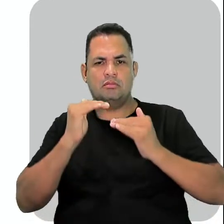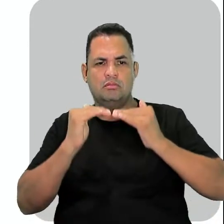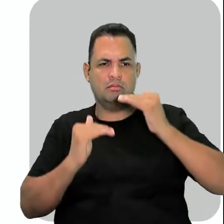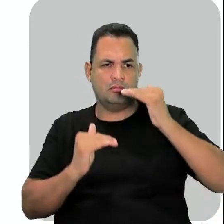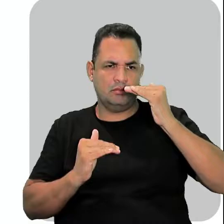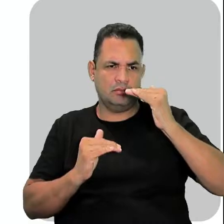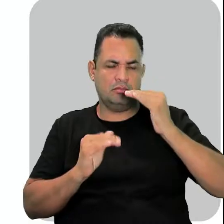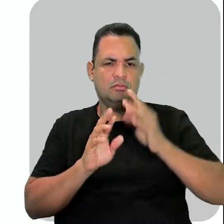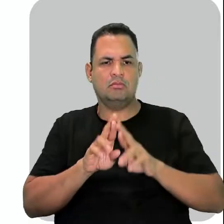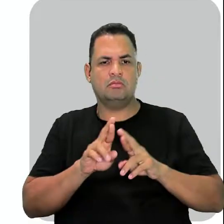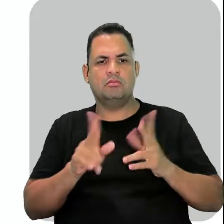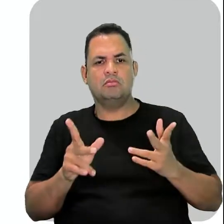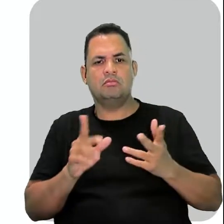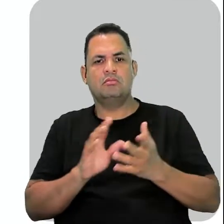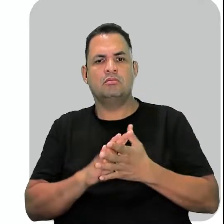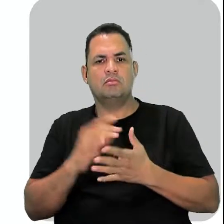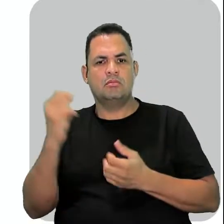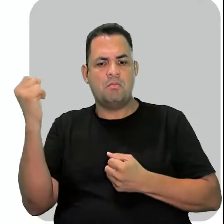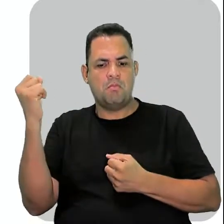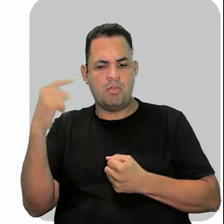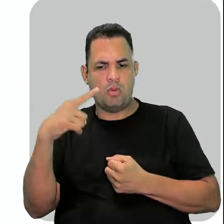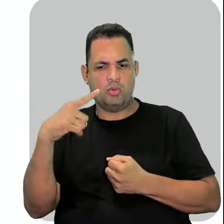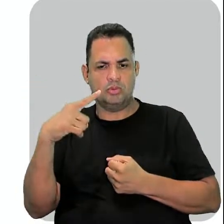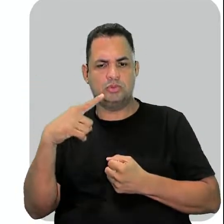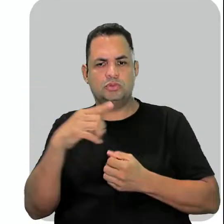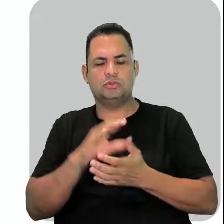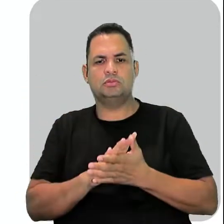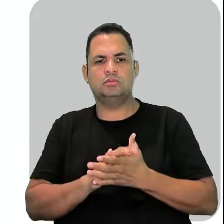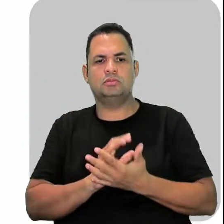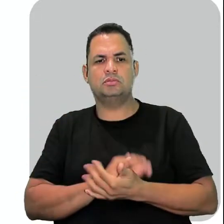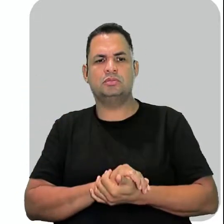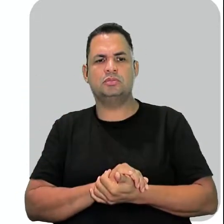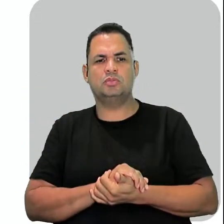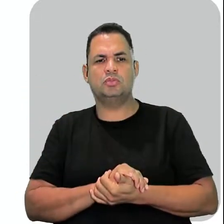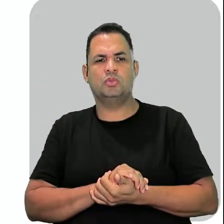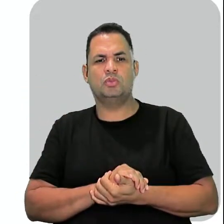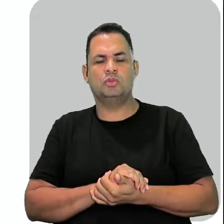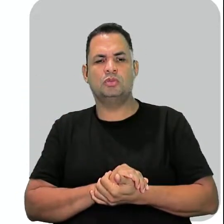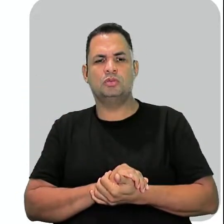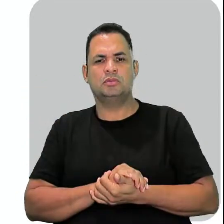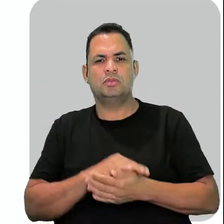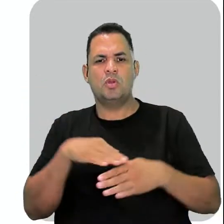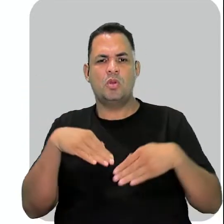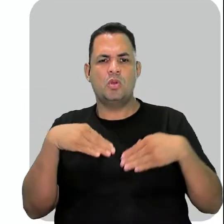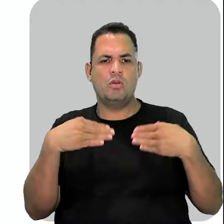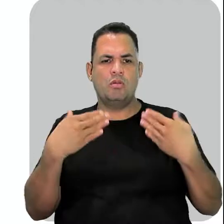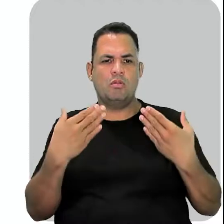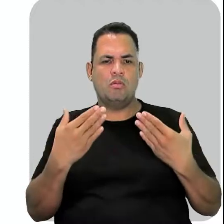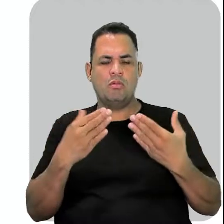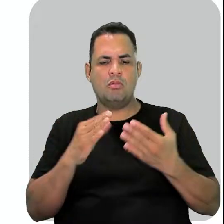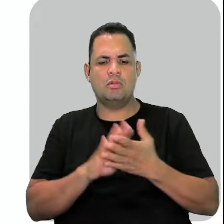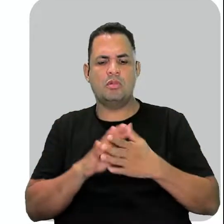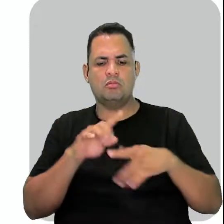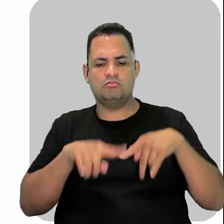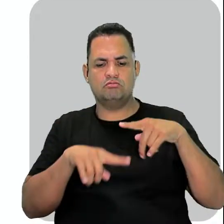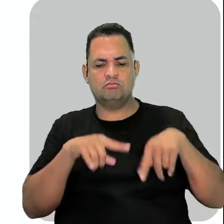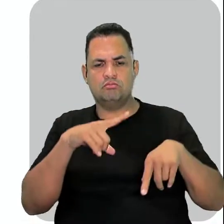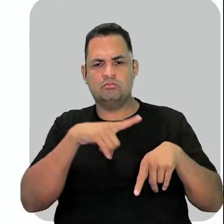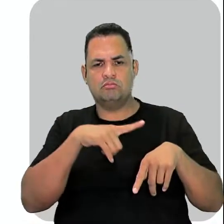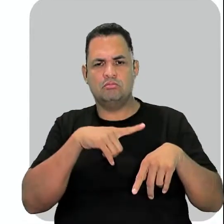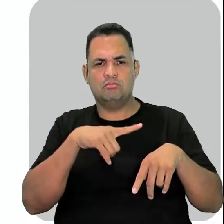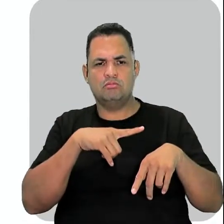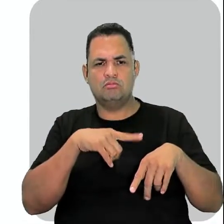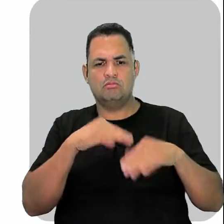assimétricas elas se diferem no desvio da luz polarizada. A simetria é quando um objeto ele